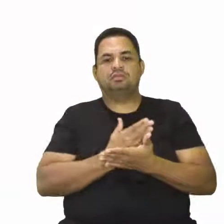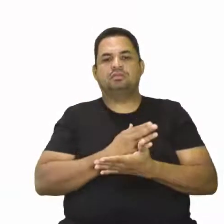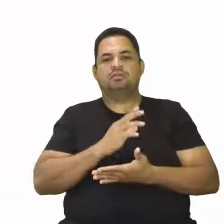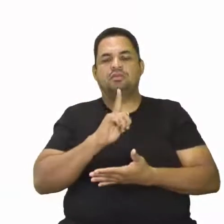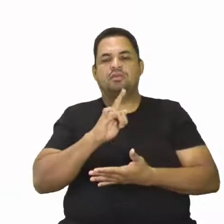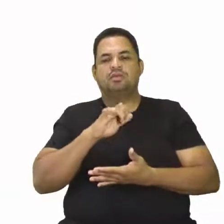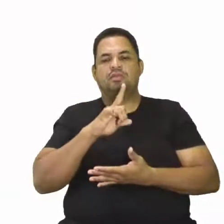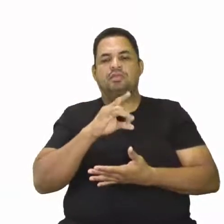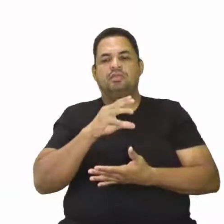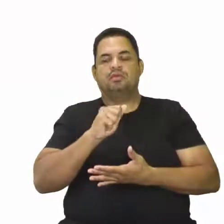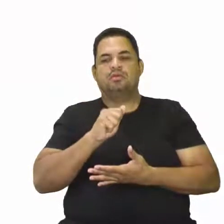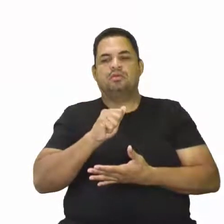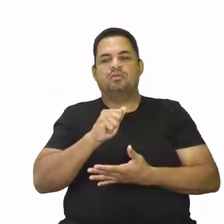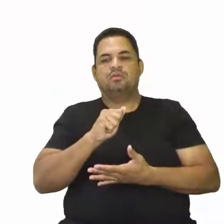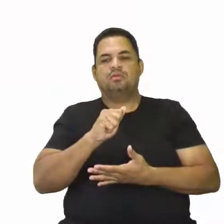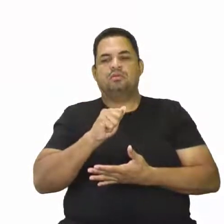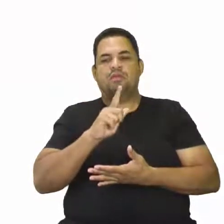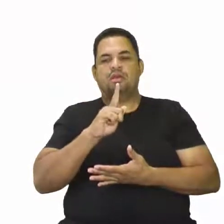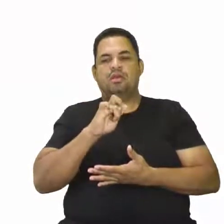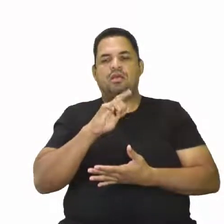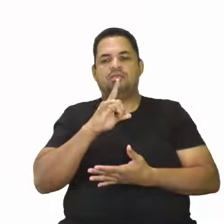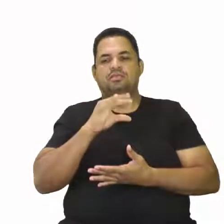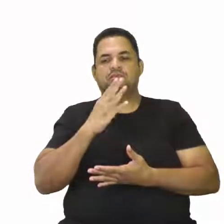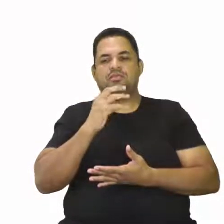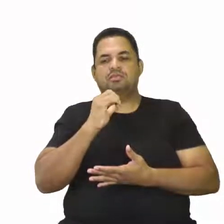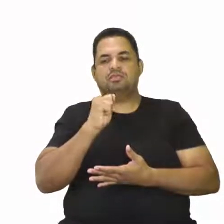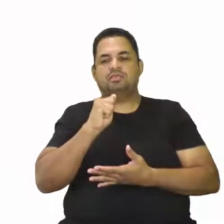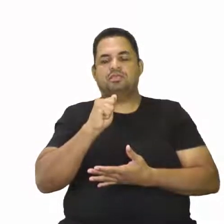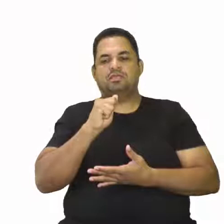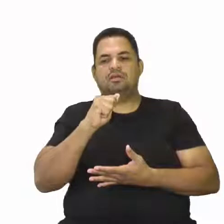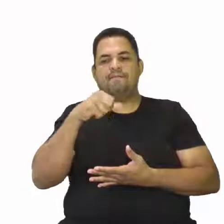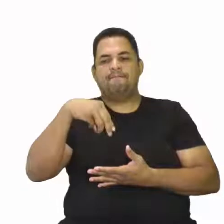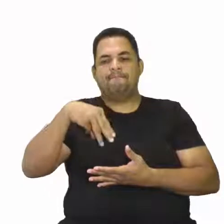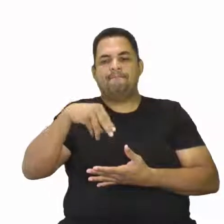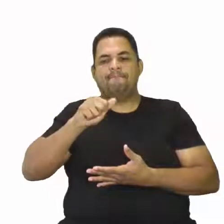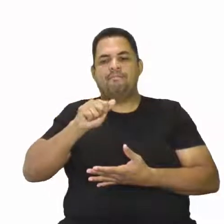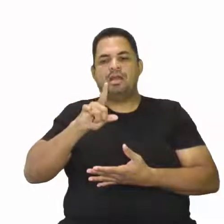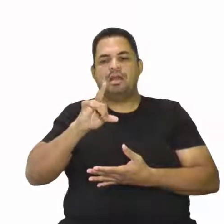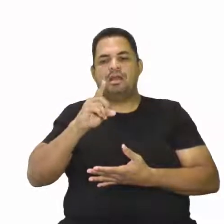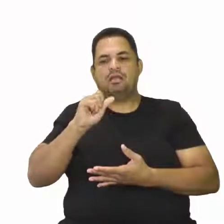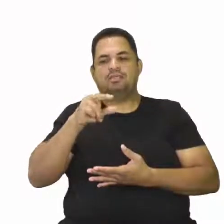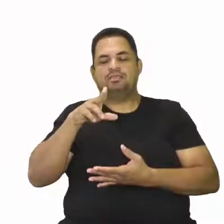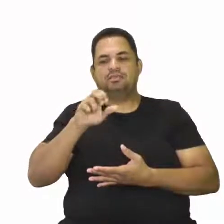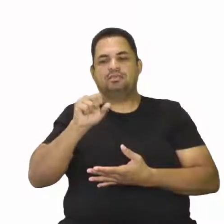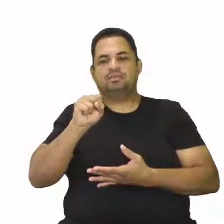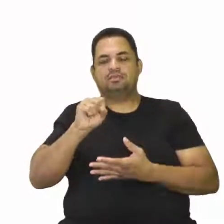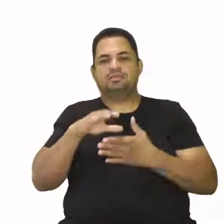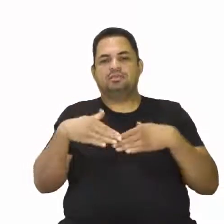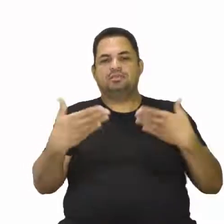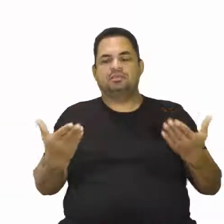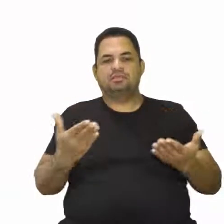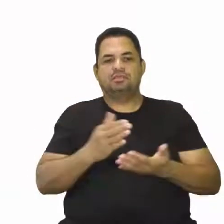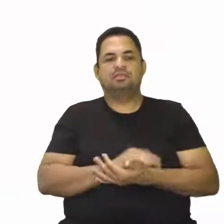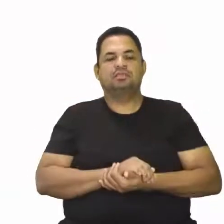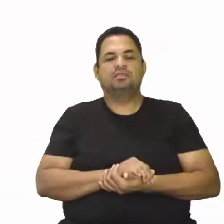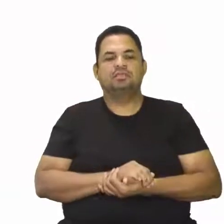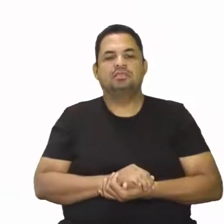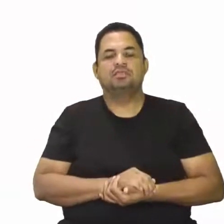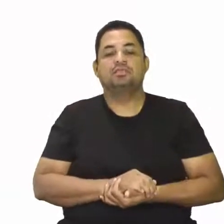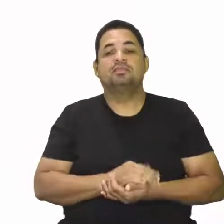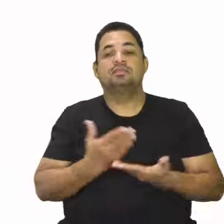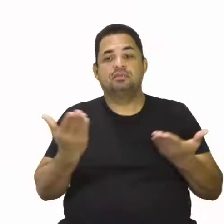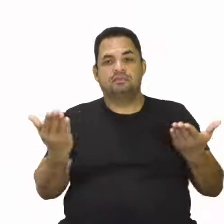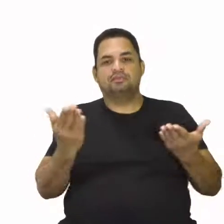Garcia Marques. Se vocês forem pesquisar por aí, vocês vão descobrir que o Gabriel Garcia Marques é um